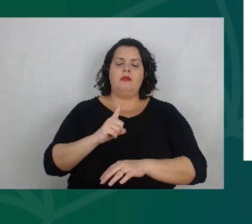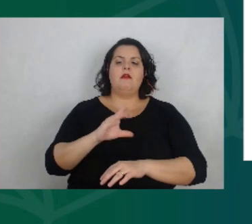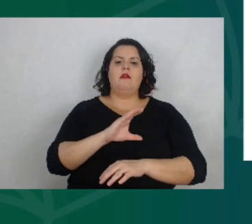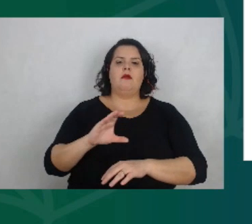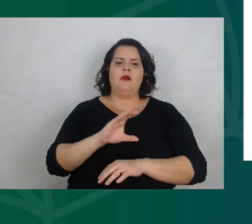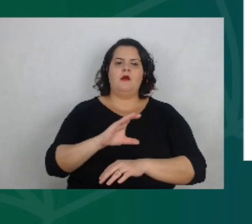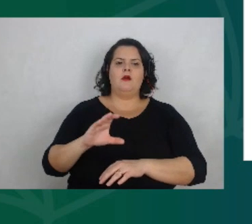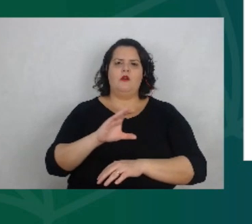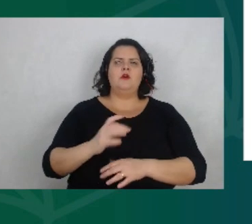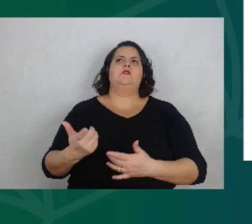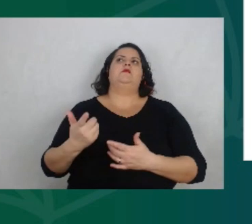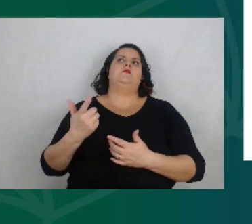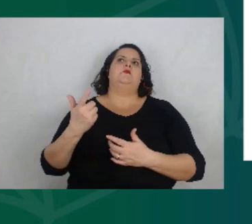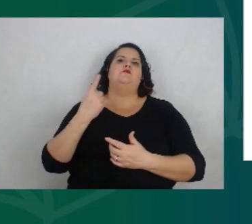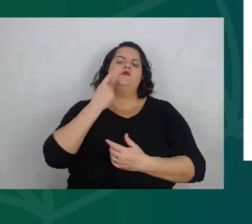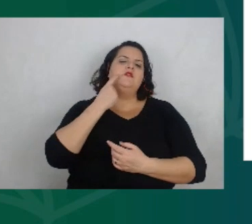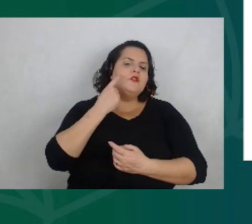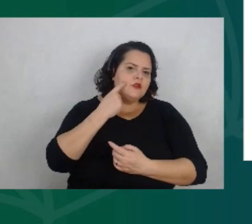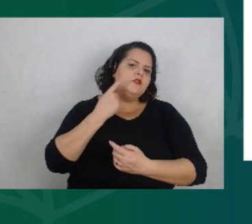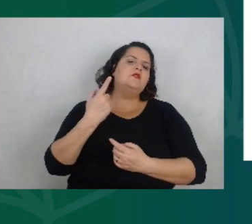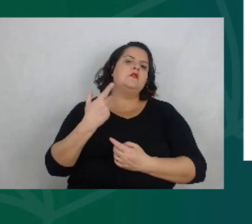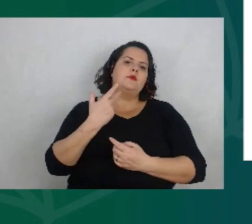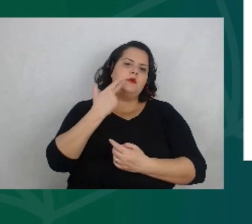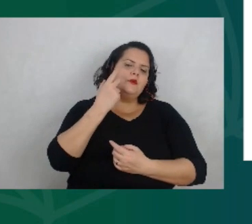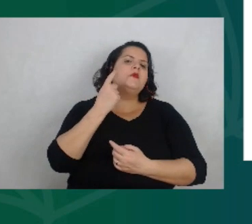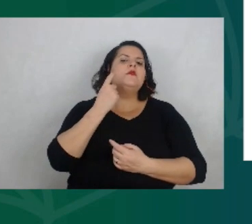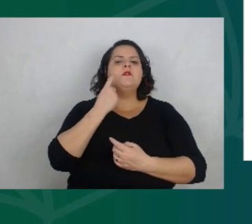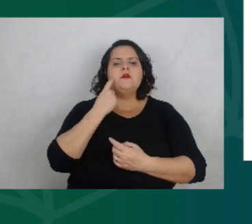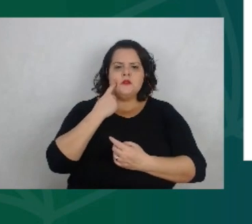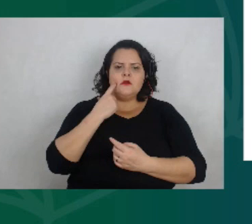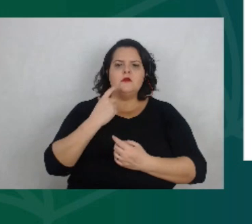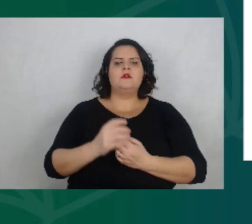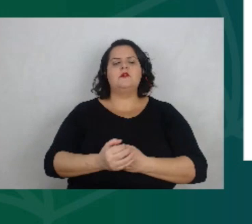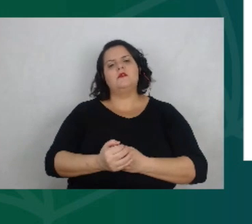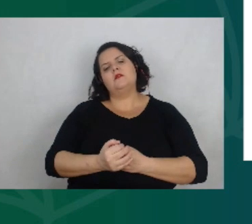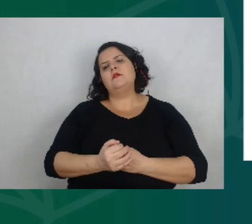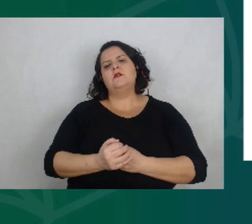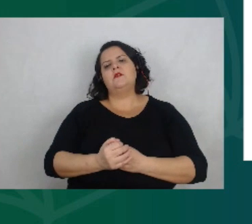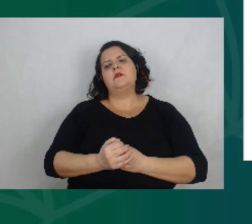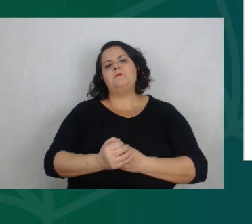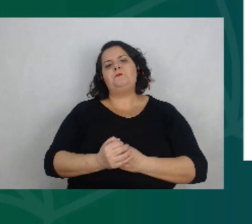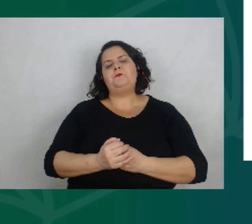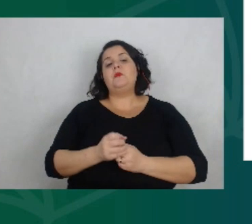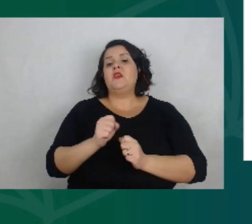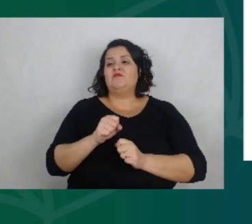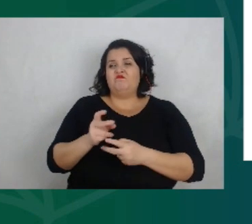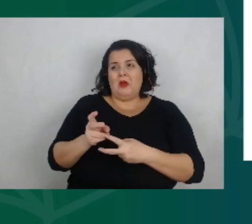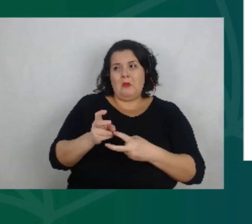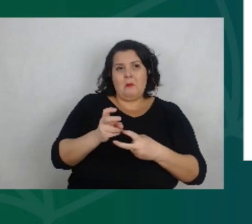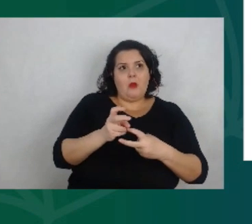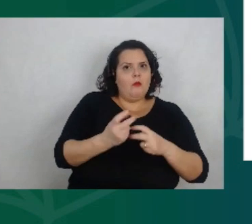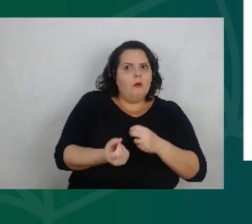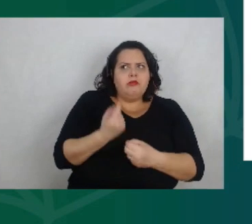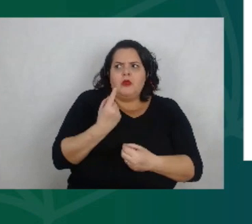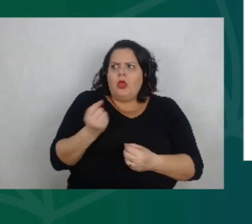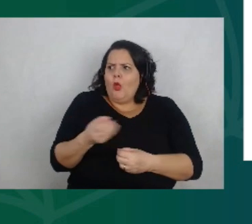dentistas, residentes, cirurgiões dentistas também, e foi um cenário muito inédito para todos